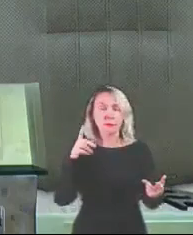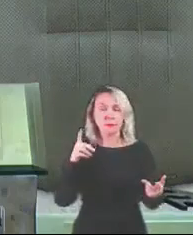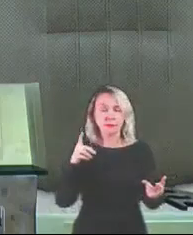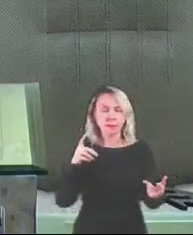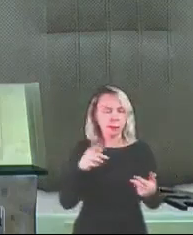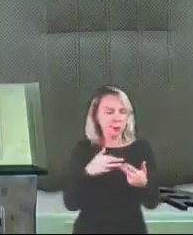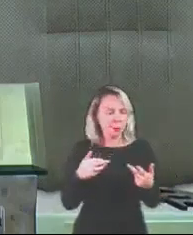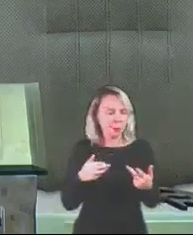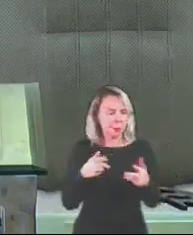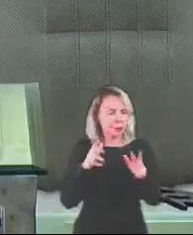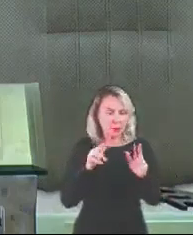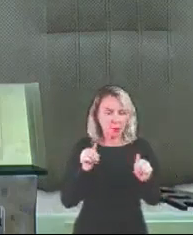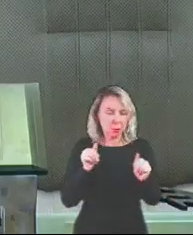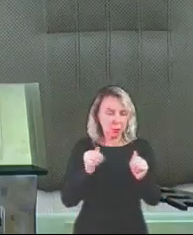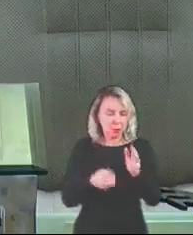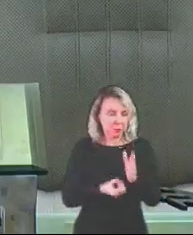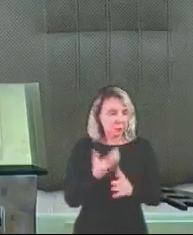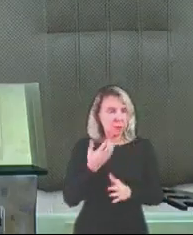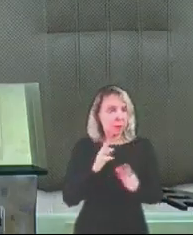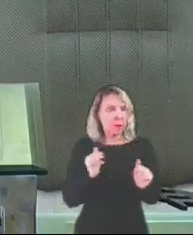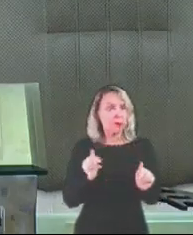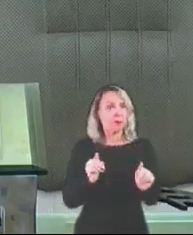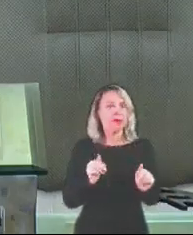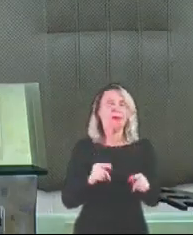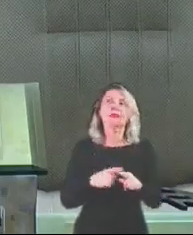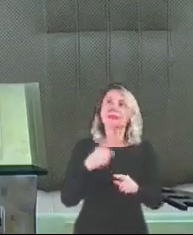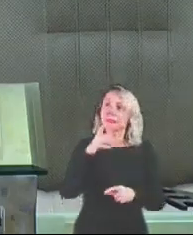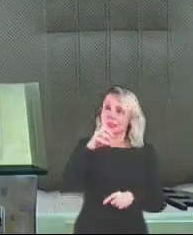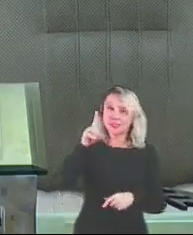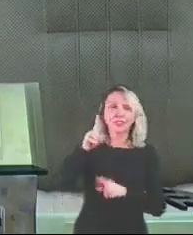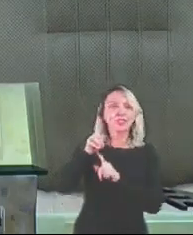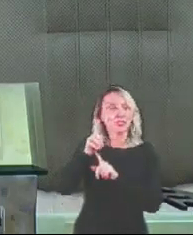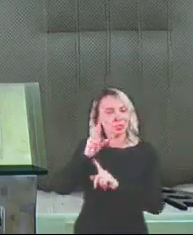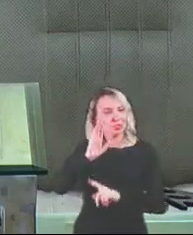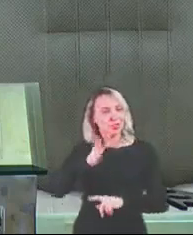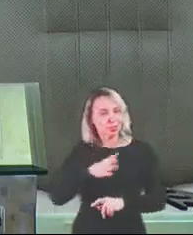como se elas já existissem perfeitamente.